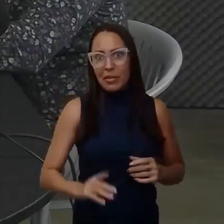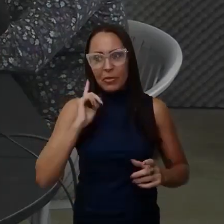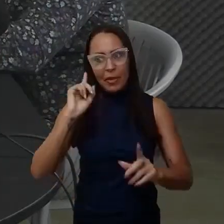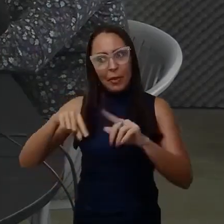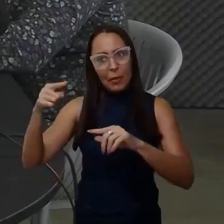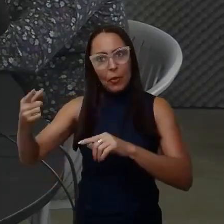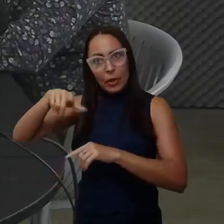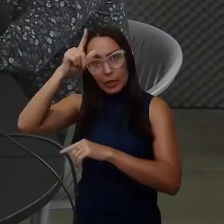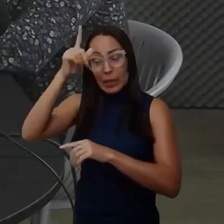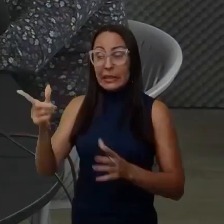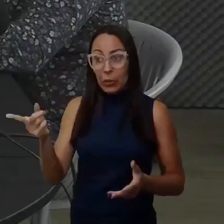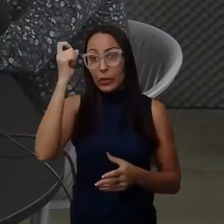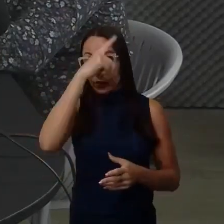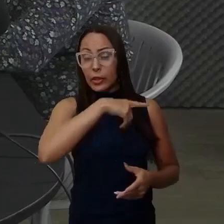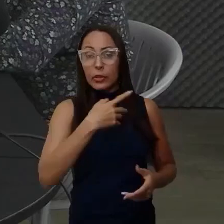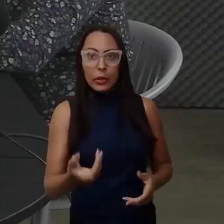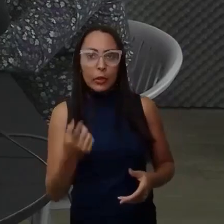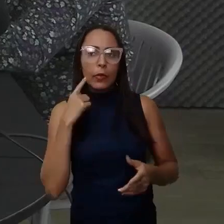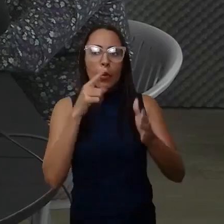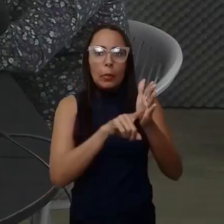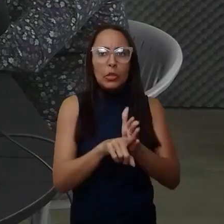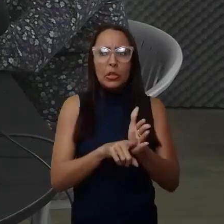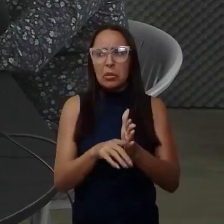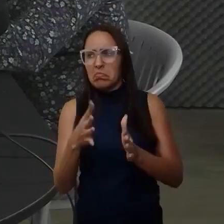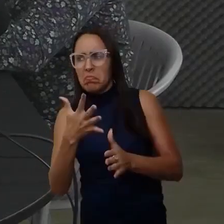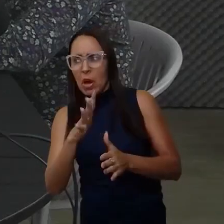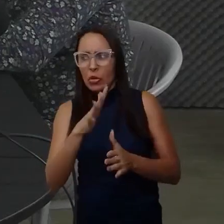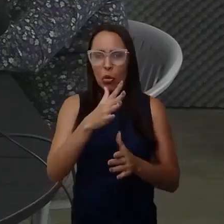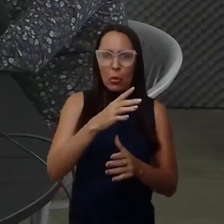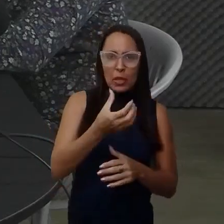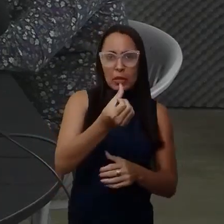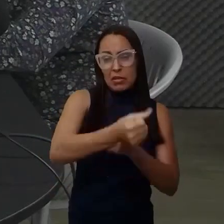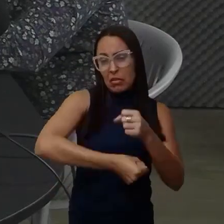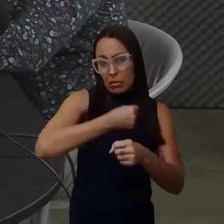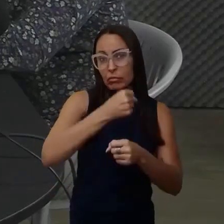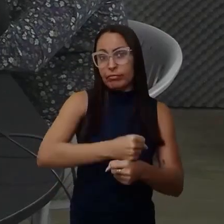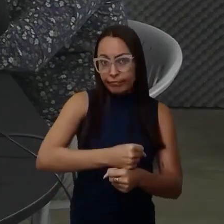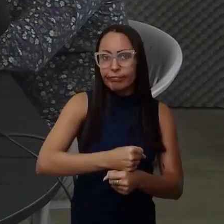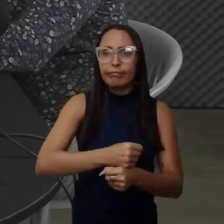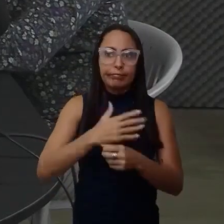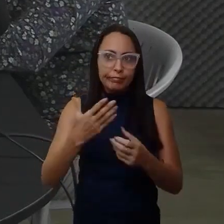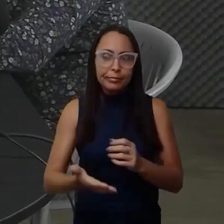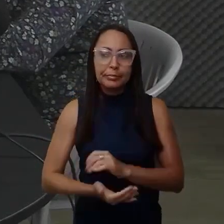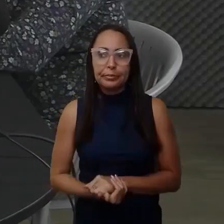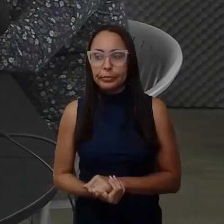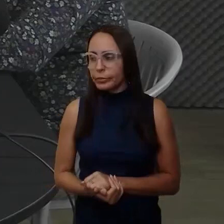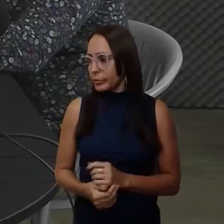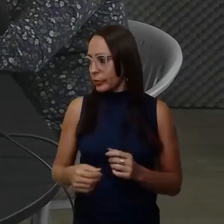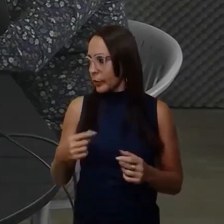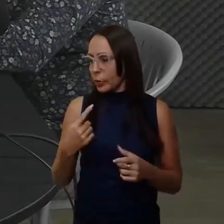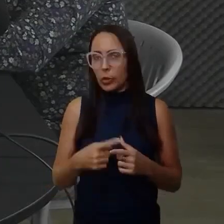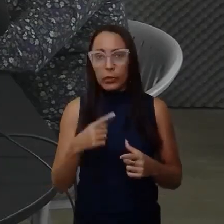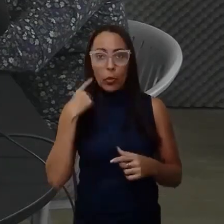dificílimo de fazer. Foi uma pesquisa de uns 6 anos por aí. Eu não imaginei menos. Porque foi